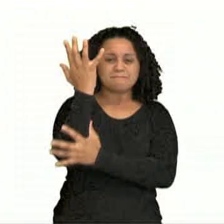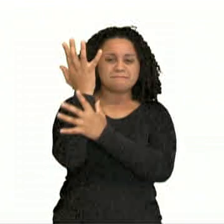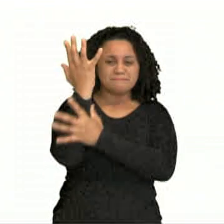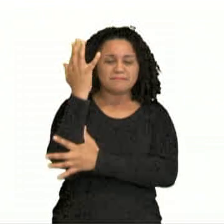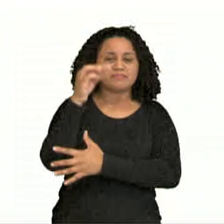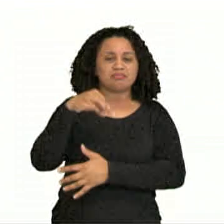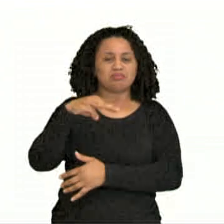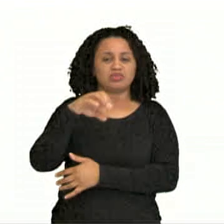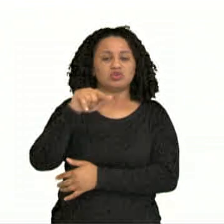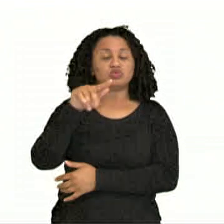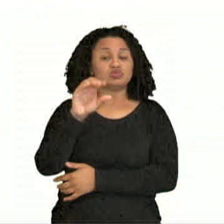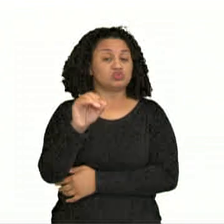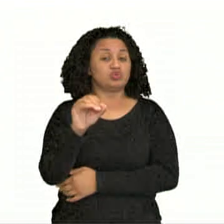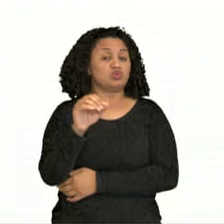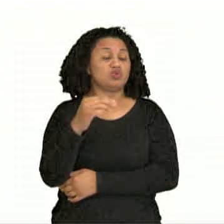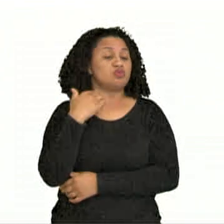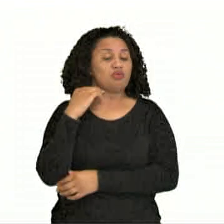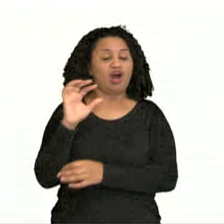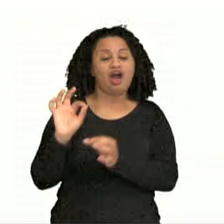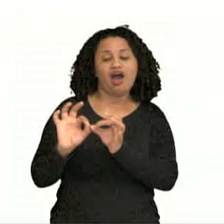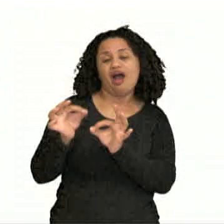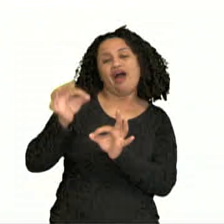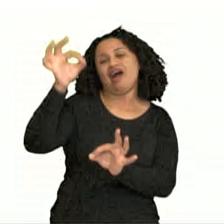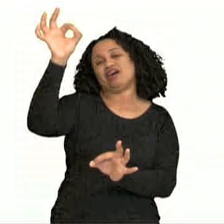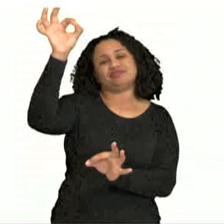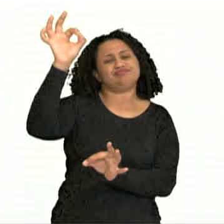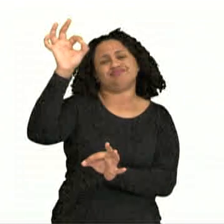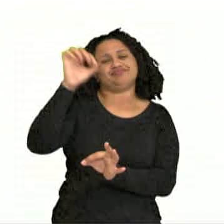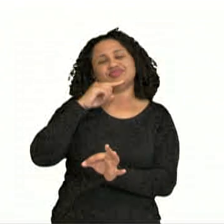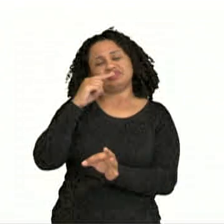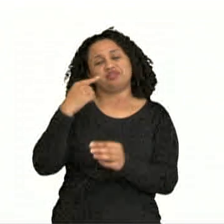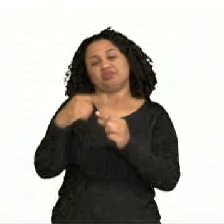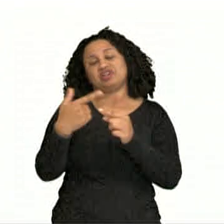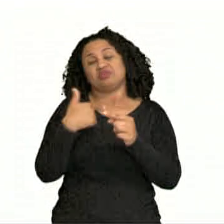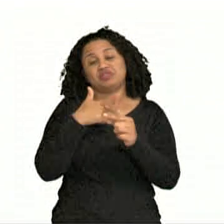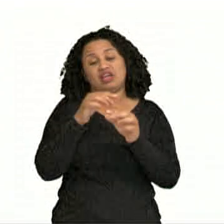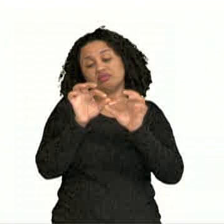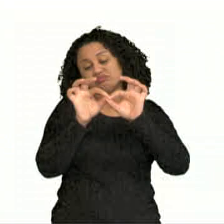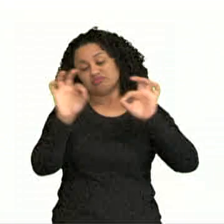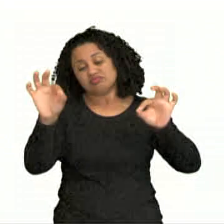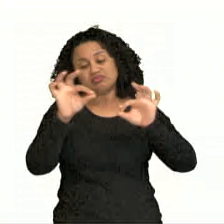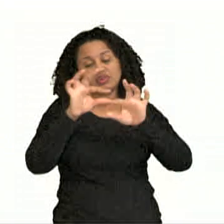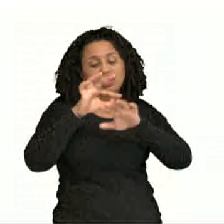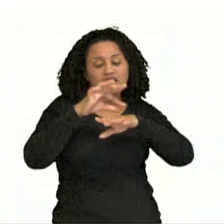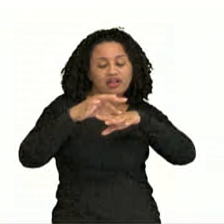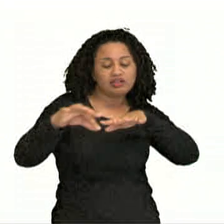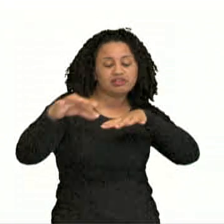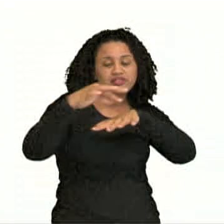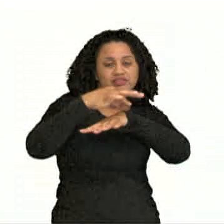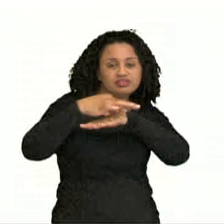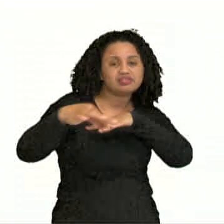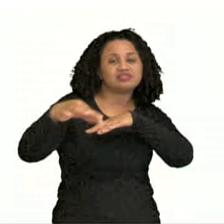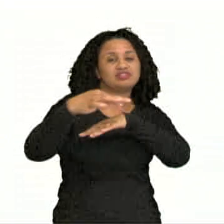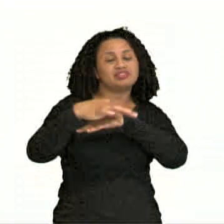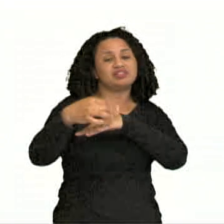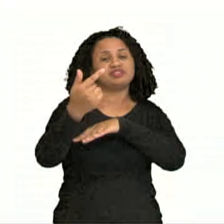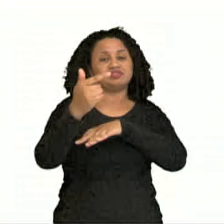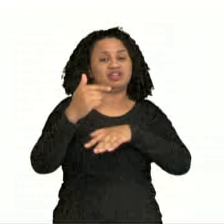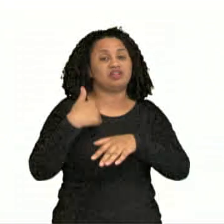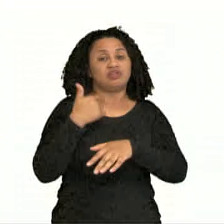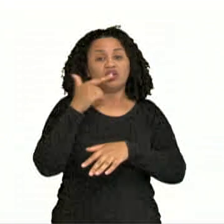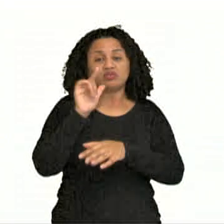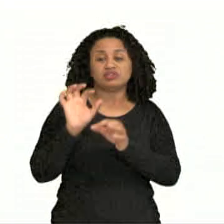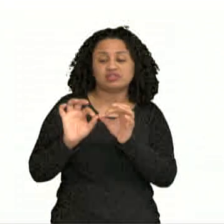briófitas, não podem ter metros de altura, porque não tem vaso condutor, não tem xilema nem floema. Não conseguiria chegar nas